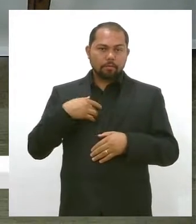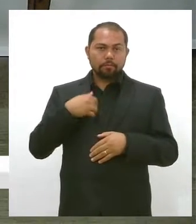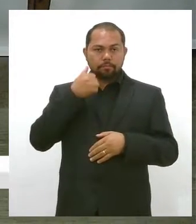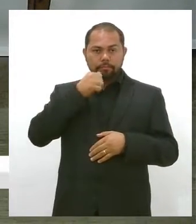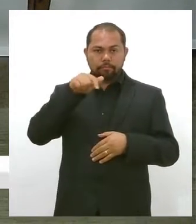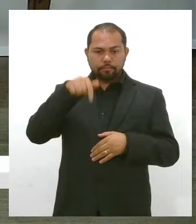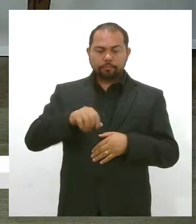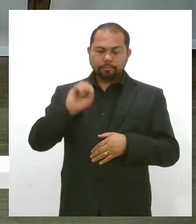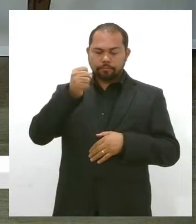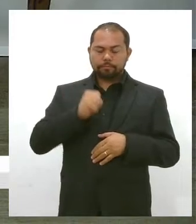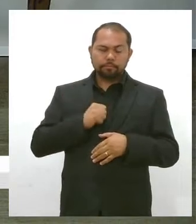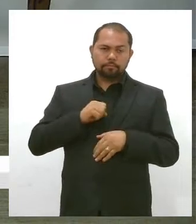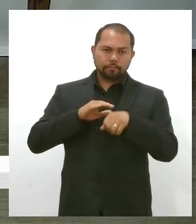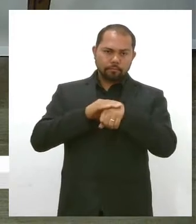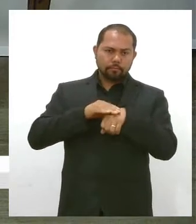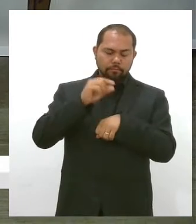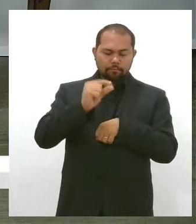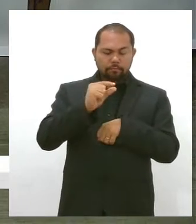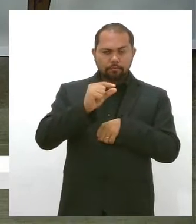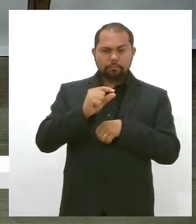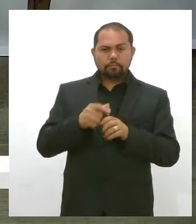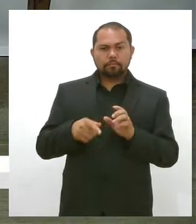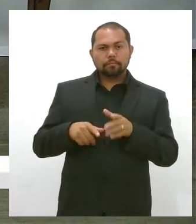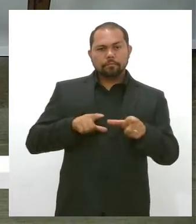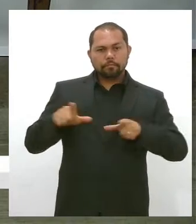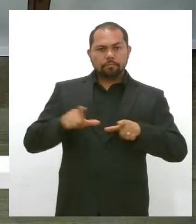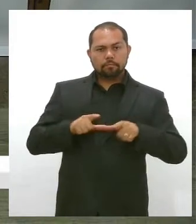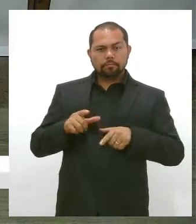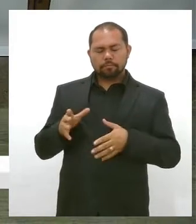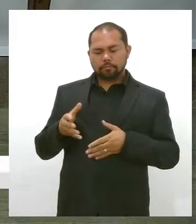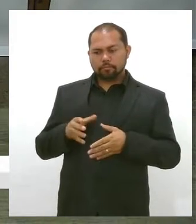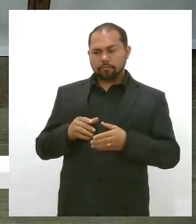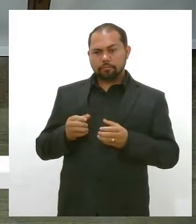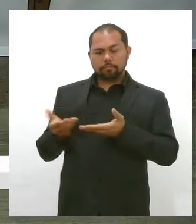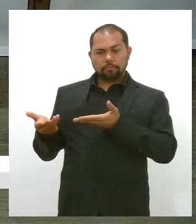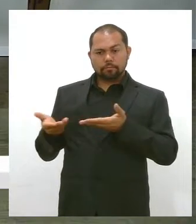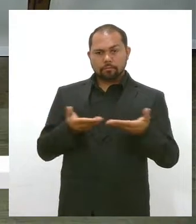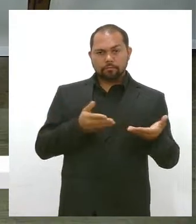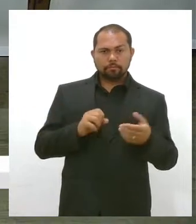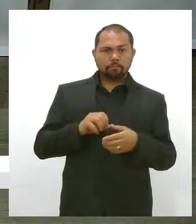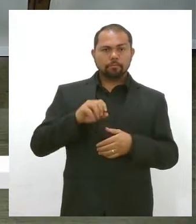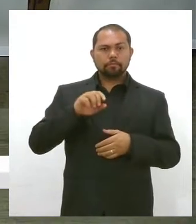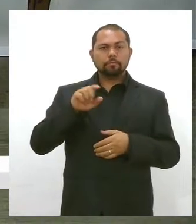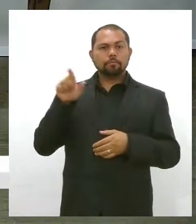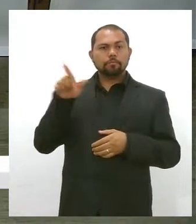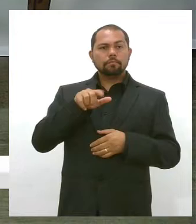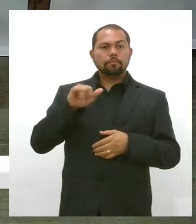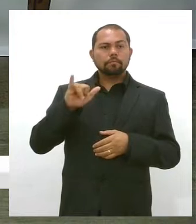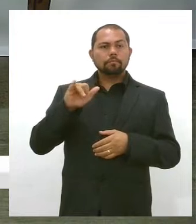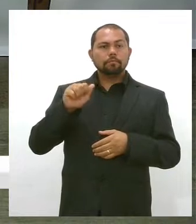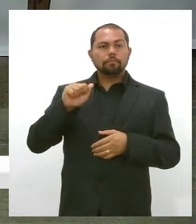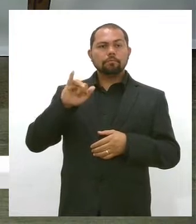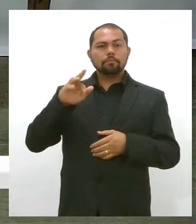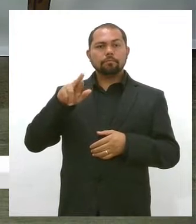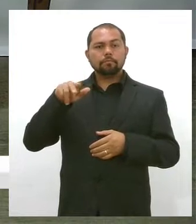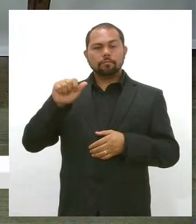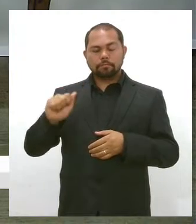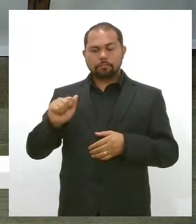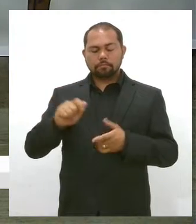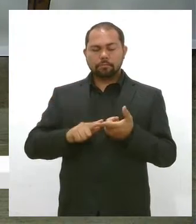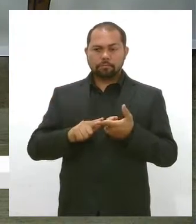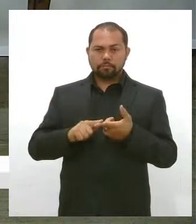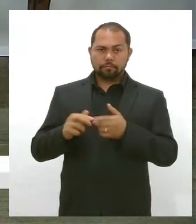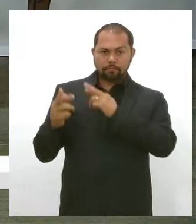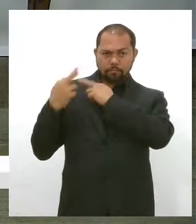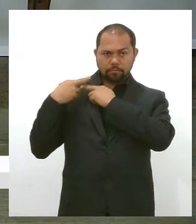esse serviço, a gente vai receber agora Zaira Moura da Paixão, que é responsável técnica de enfermagem e